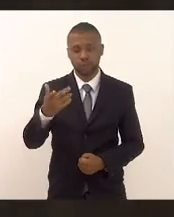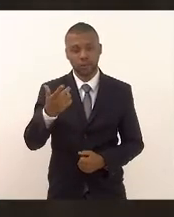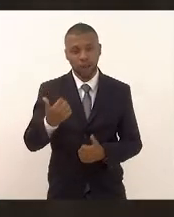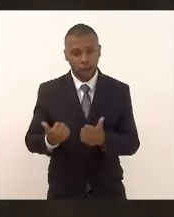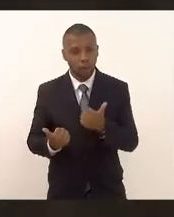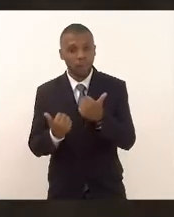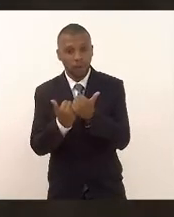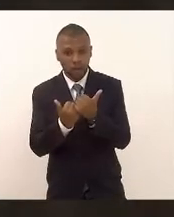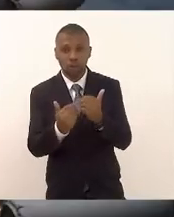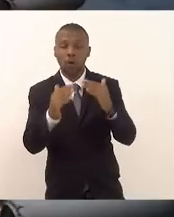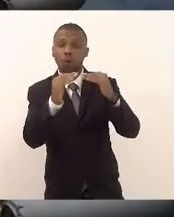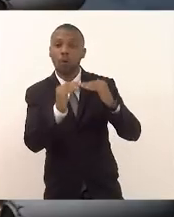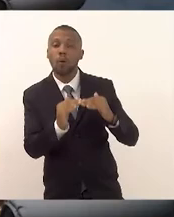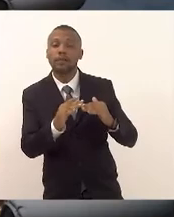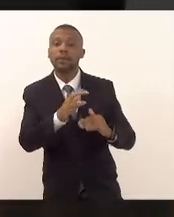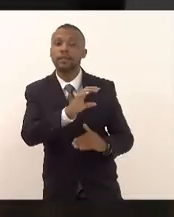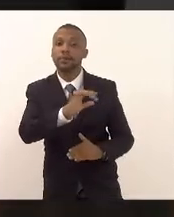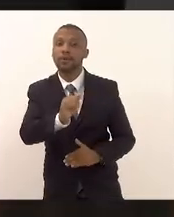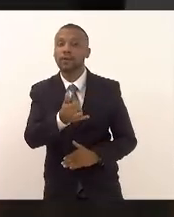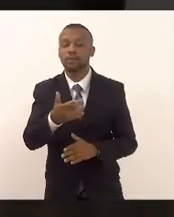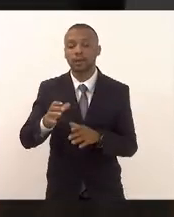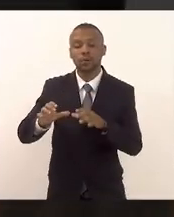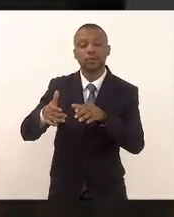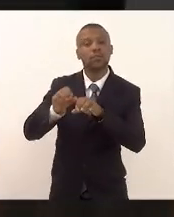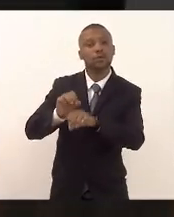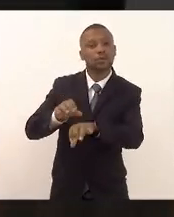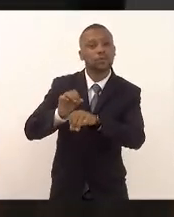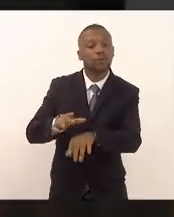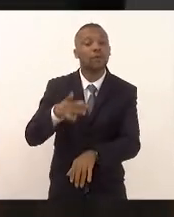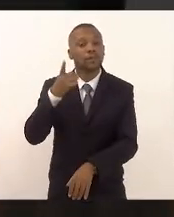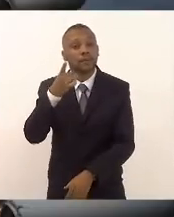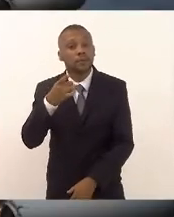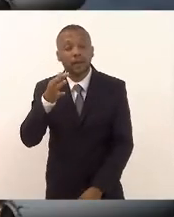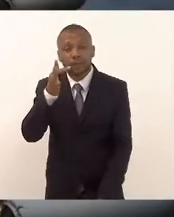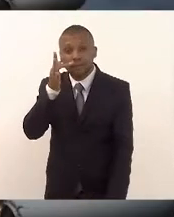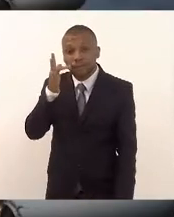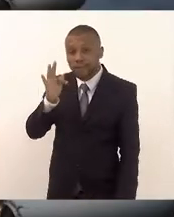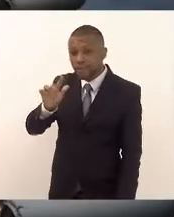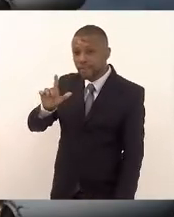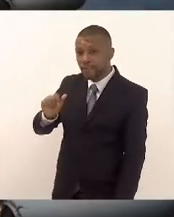acompanhando a CCJ. Pela Comissão de Educação, deputado Flávio Serafim.